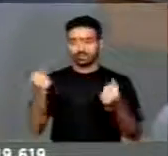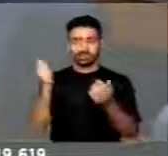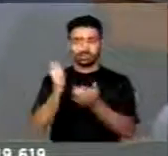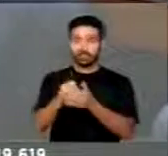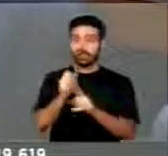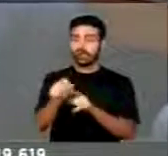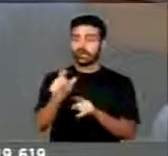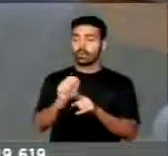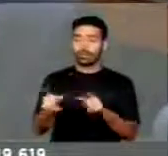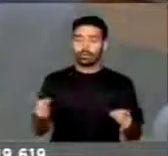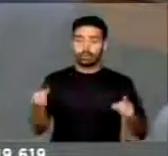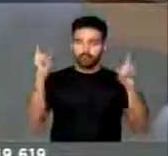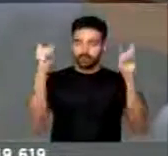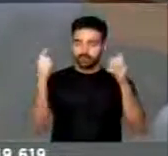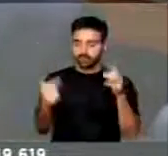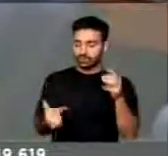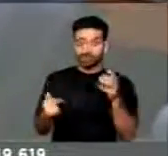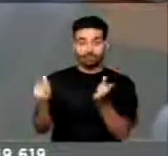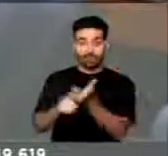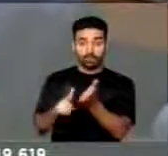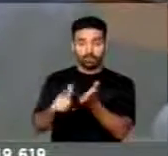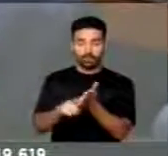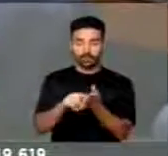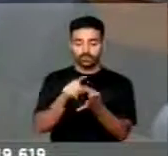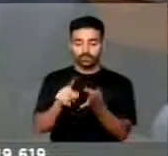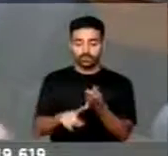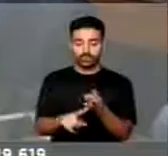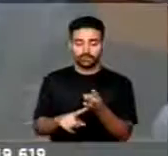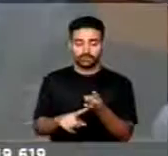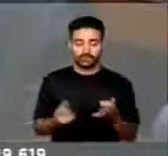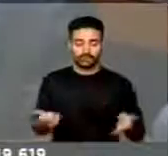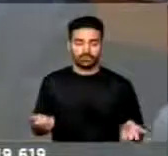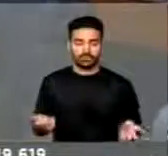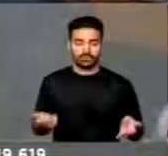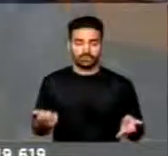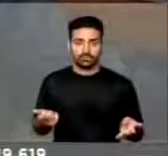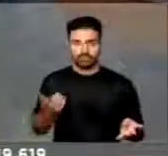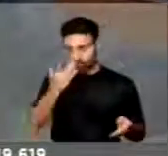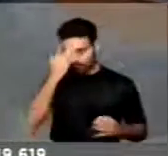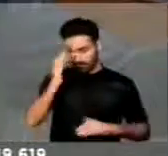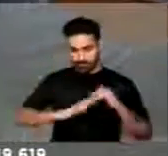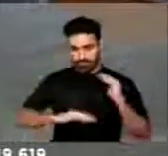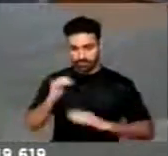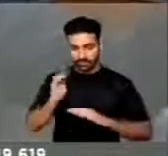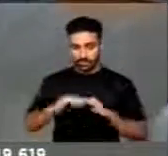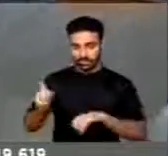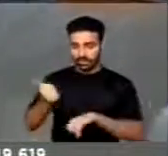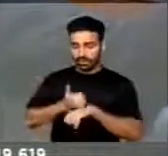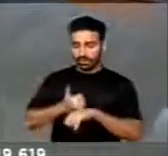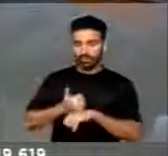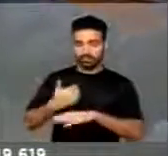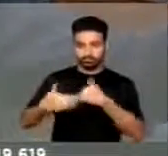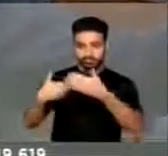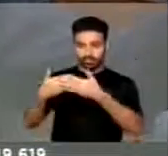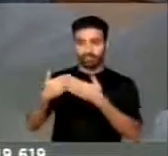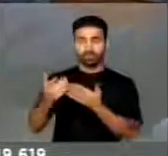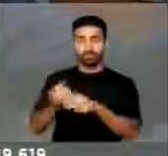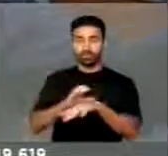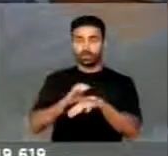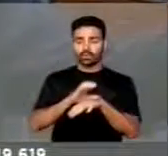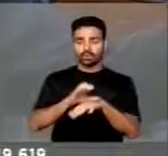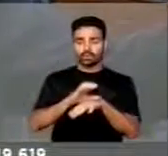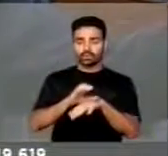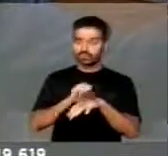aluguel dos prédios, não tem papel. A carreira, coitados, desde a Constituição estou